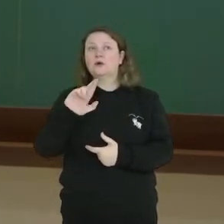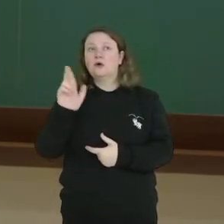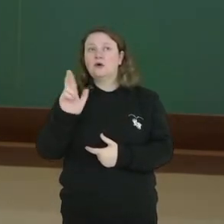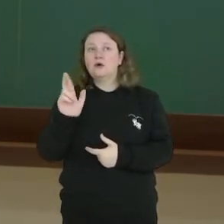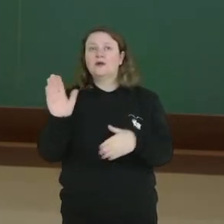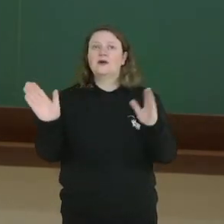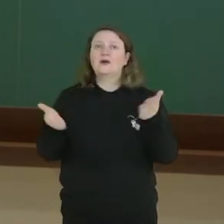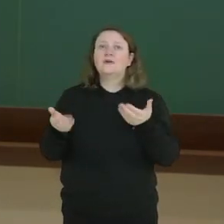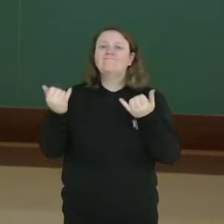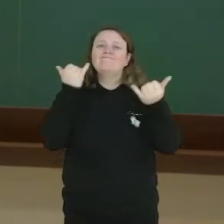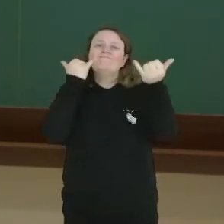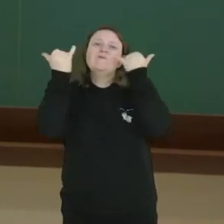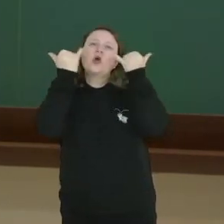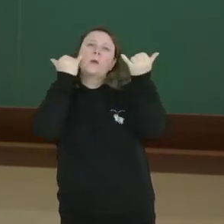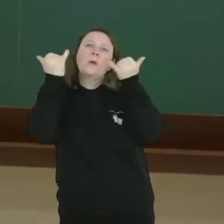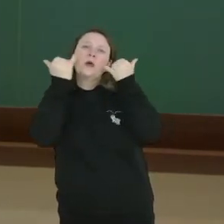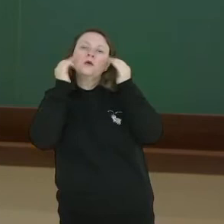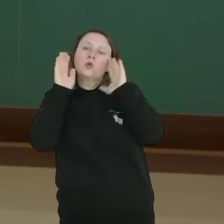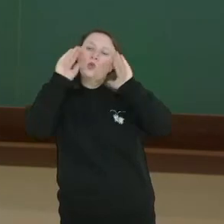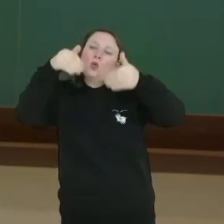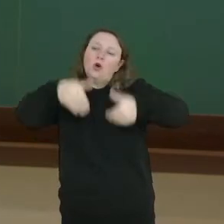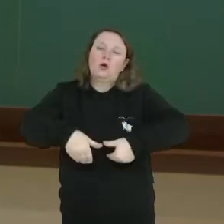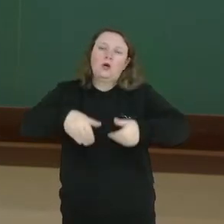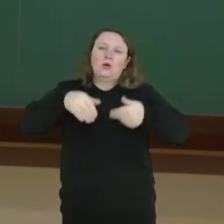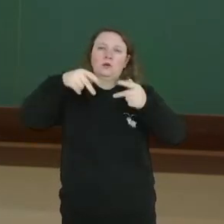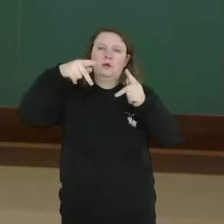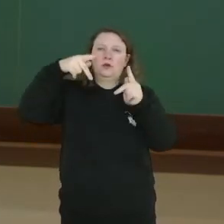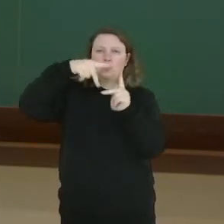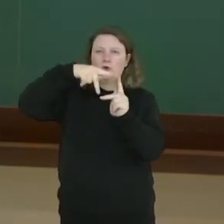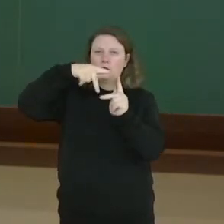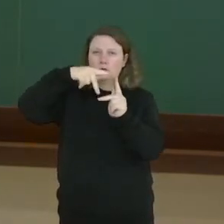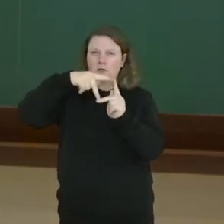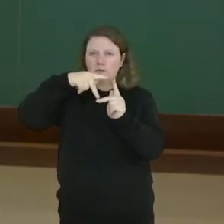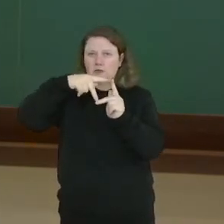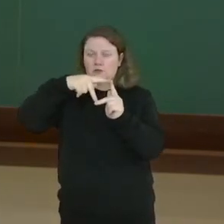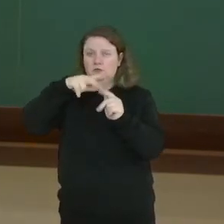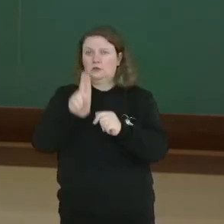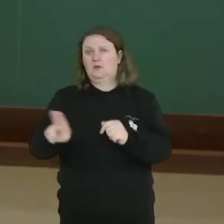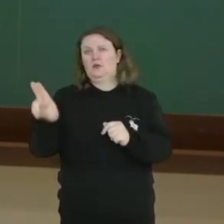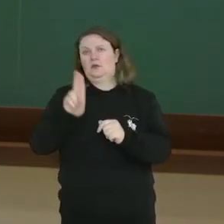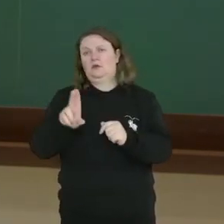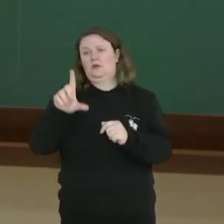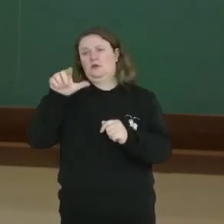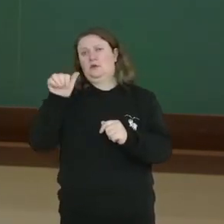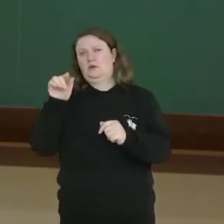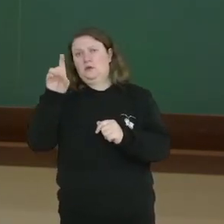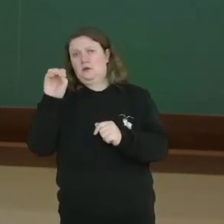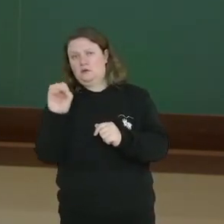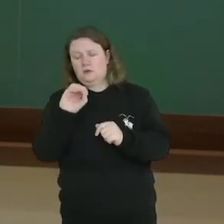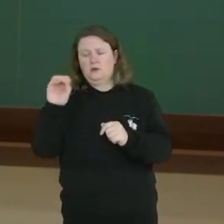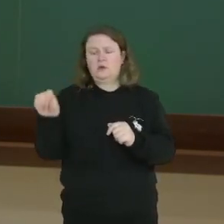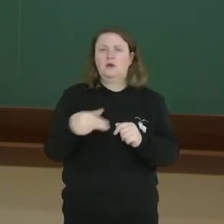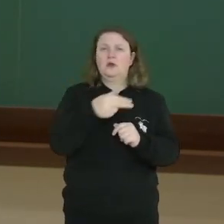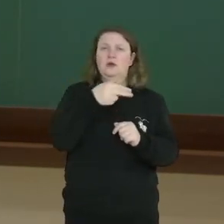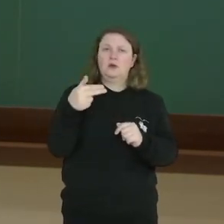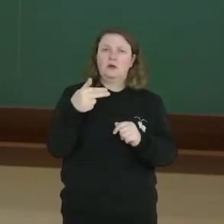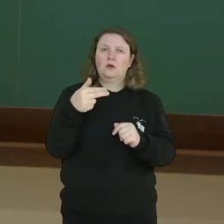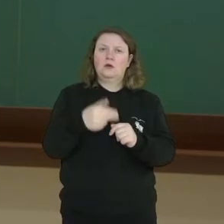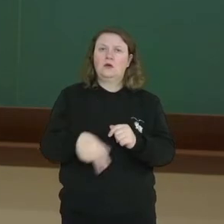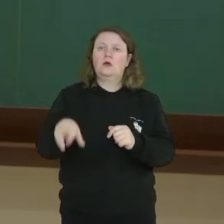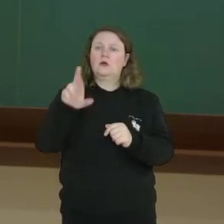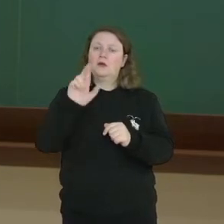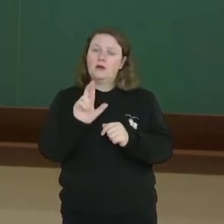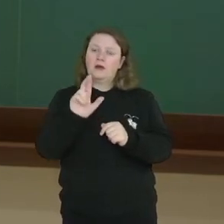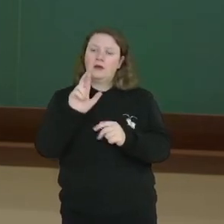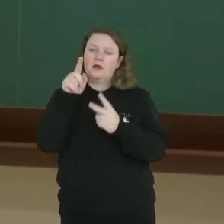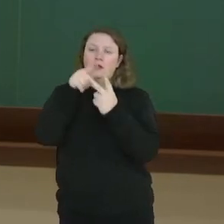do quadrado. Então, o que que eu vou usar? Eu vou usar o que a gente acabou de ver, né? O lado do quadrado igual a R raiz de 2. Você tem